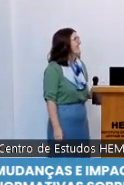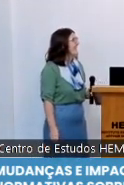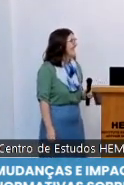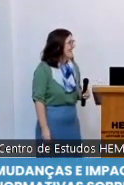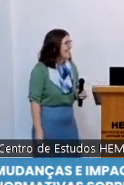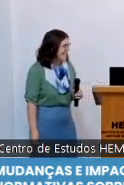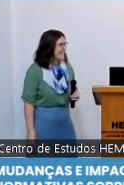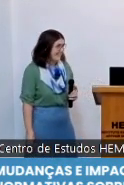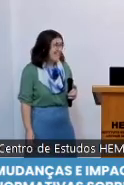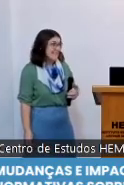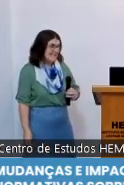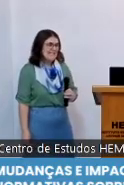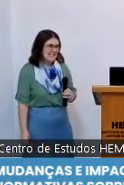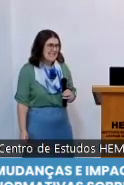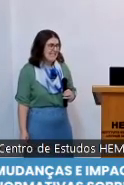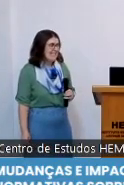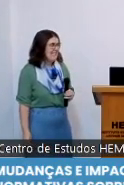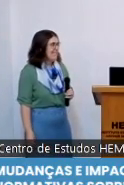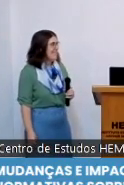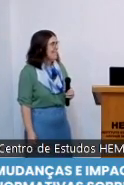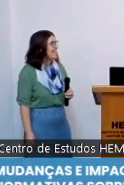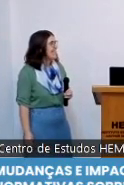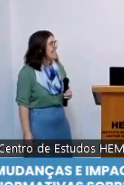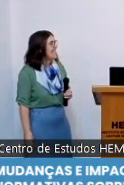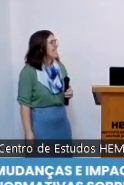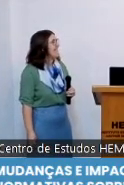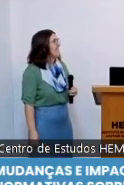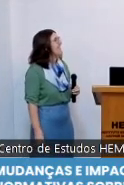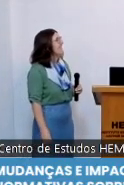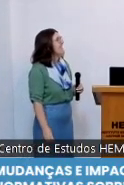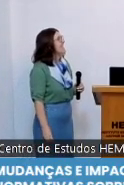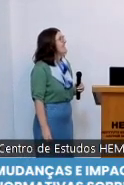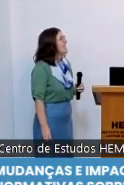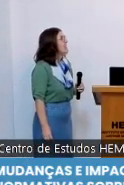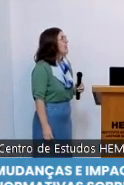proteção, a gente vai acelerando um pouquinho, estamos em cima da hora já, ultrapassando, né?